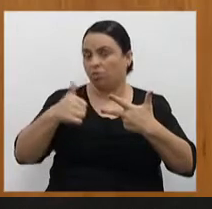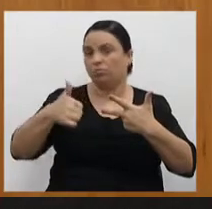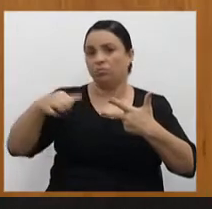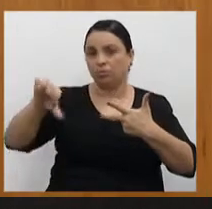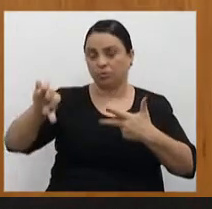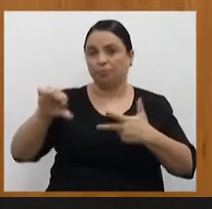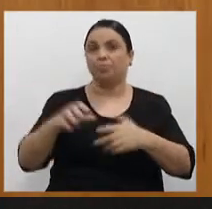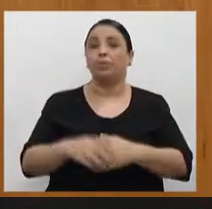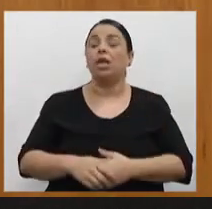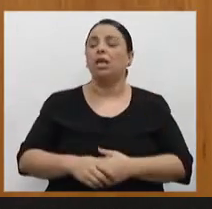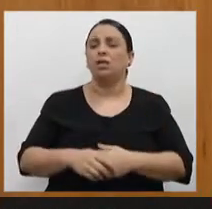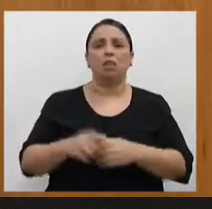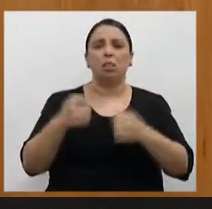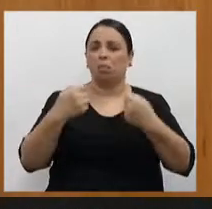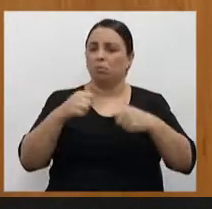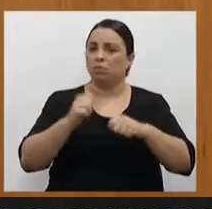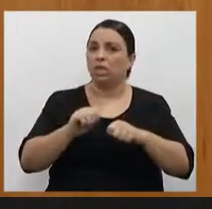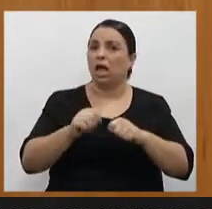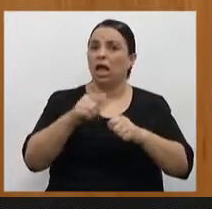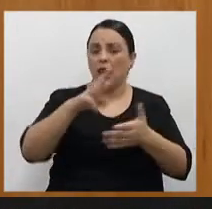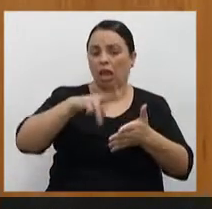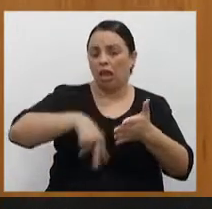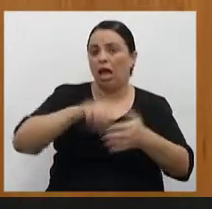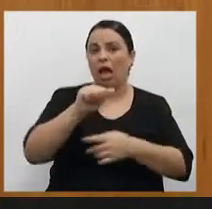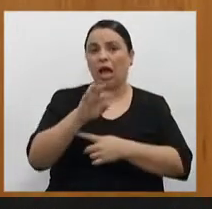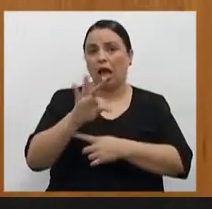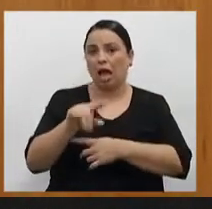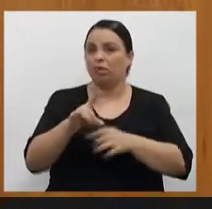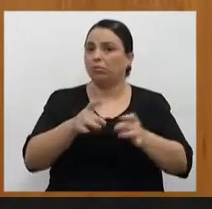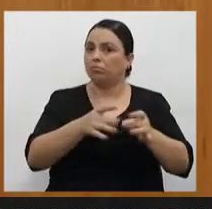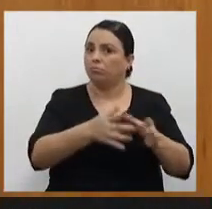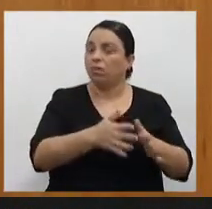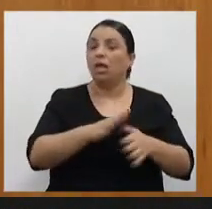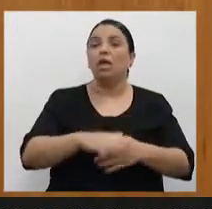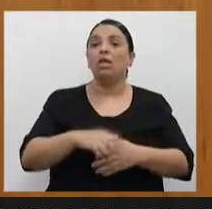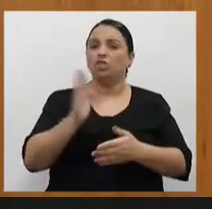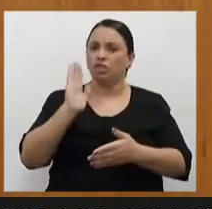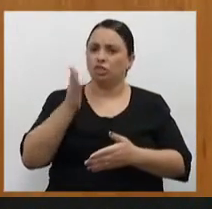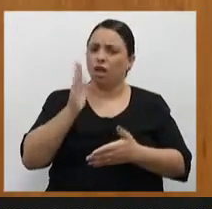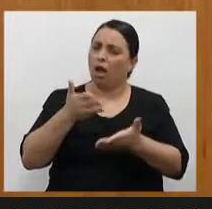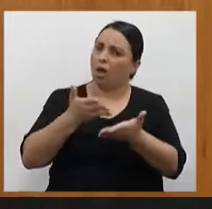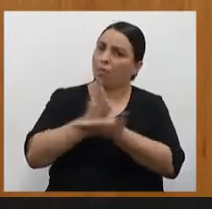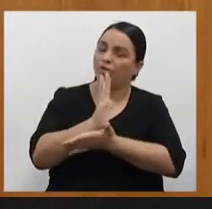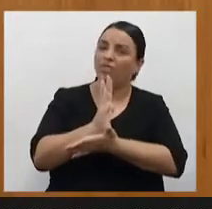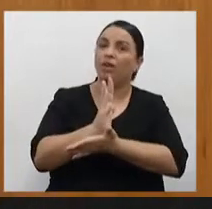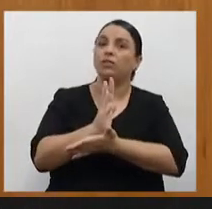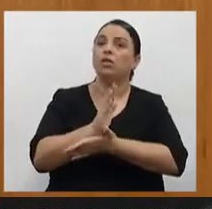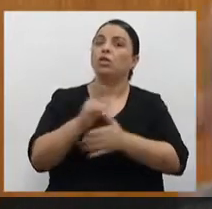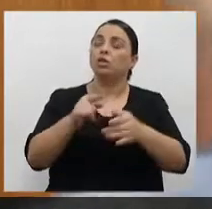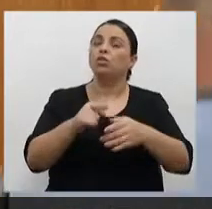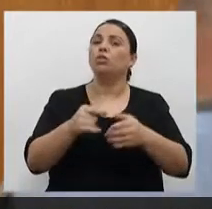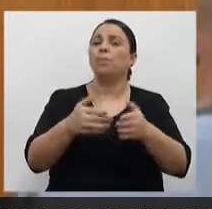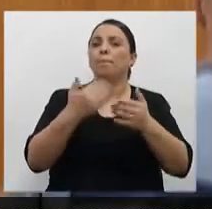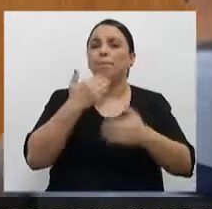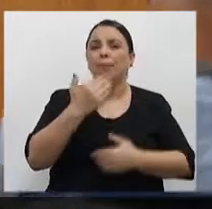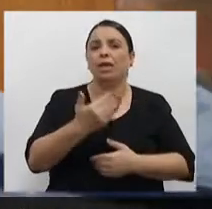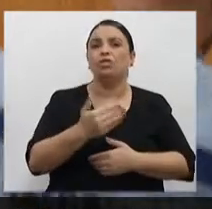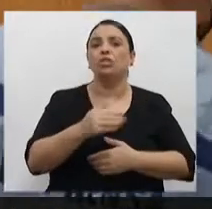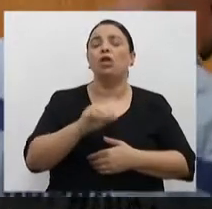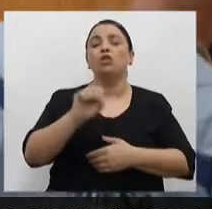da reunião anterior, a considera aprovada e solicita sua subscrição. Essa reunião se